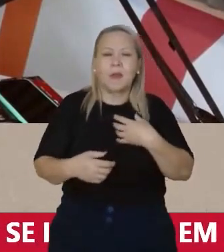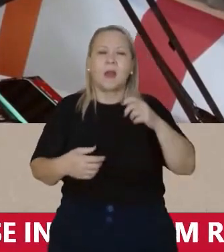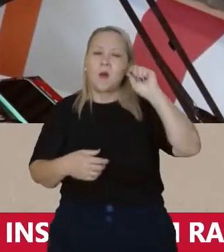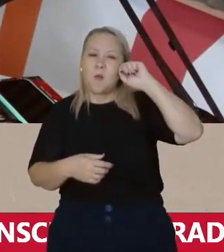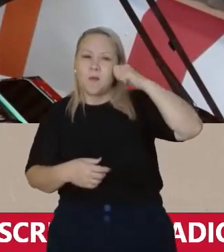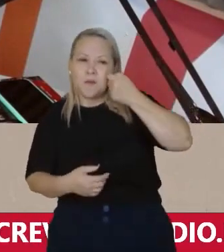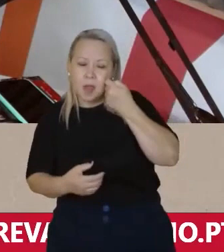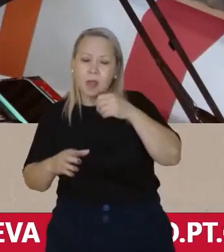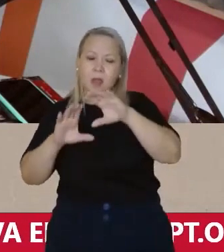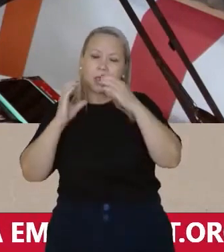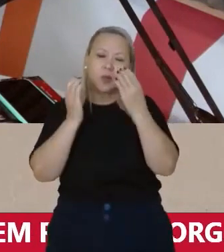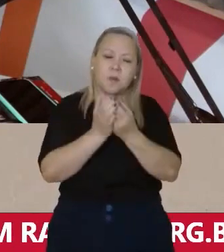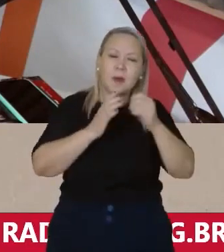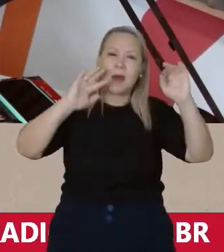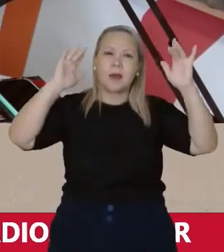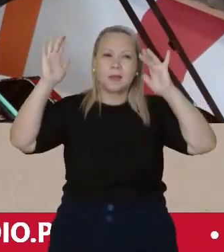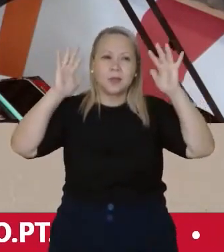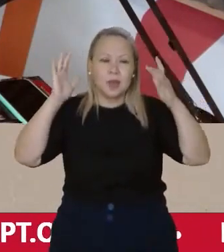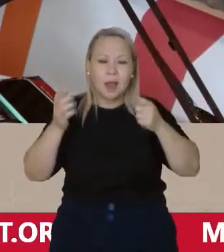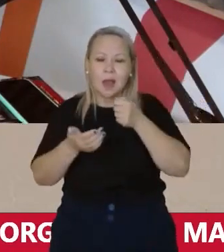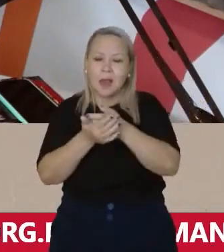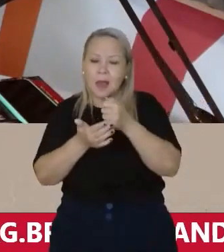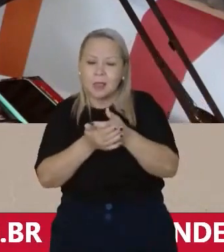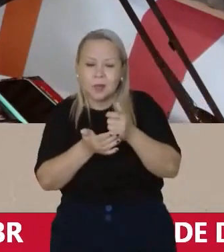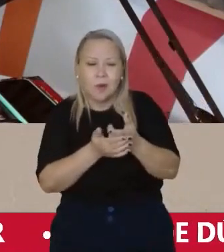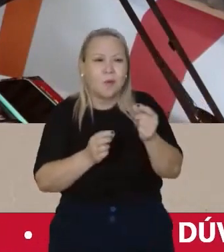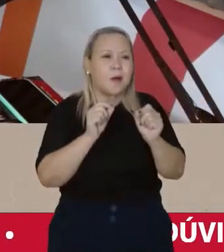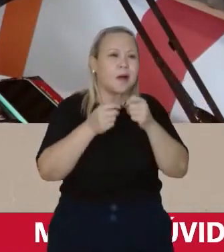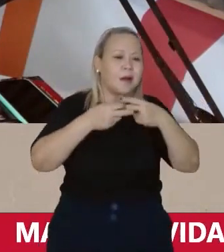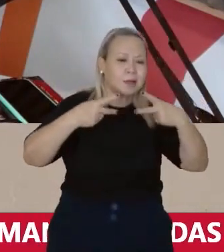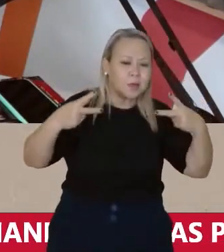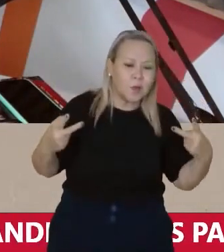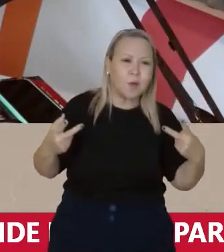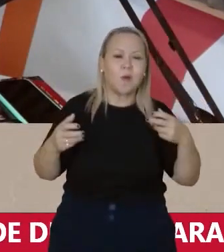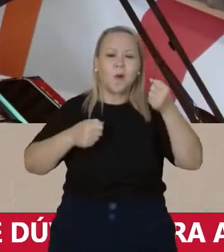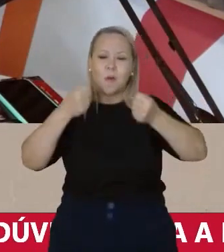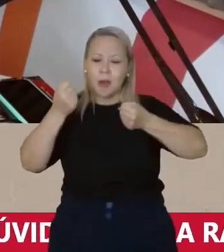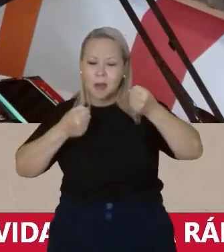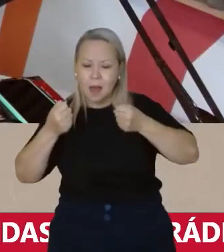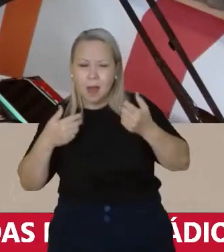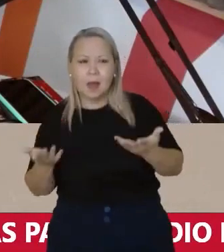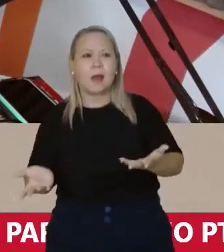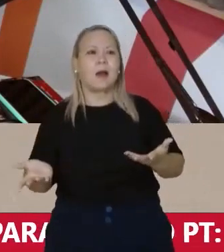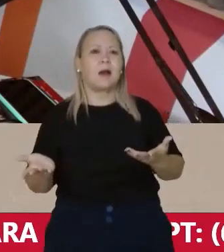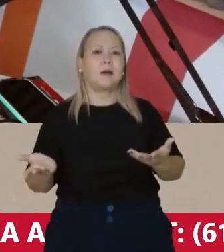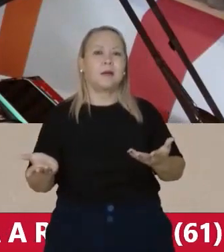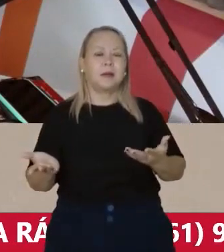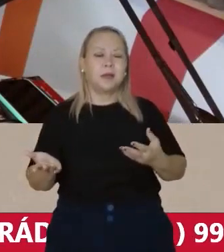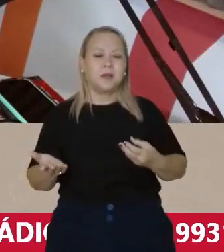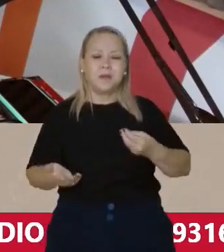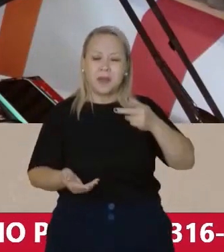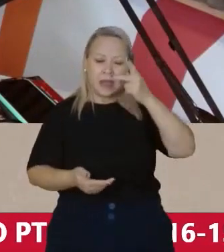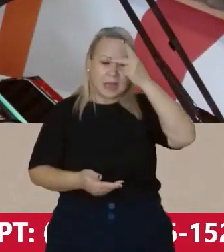às comunidades de sonhar, de comprar TV, de comprar carro zero, e você vê as pessoas